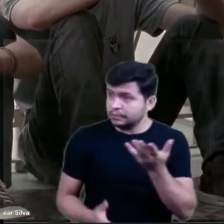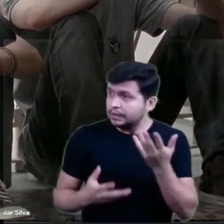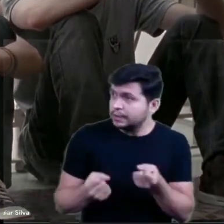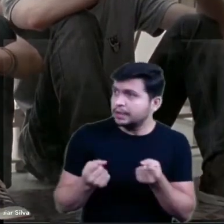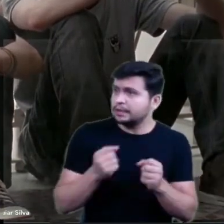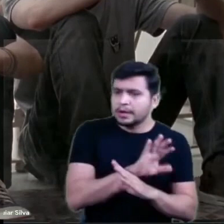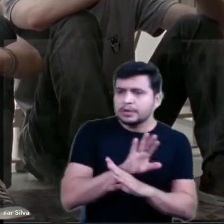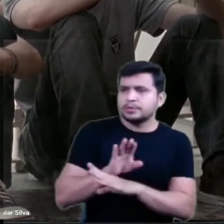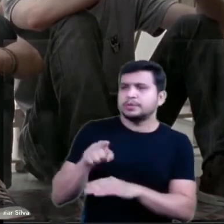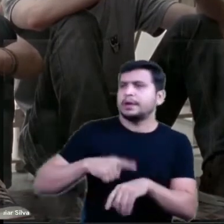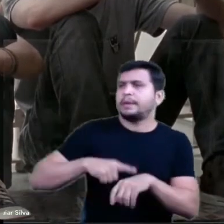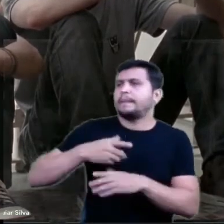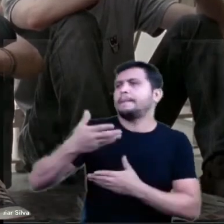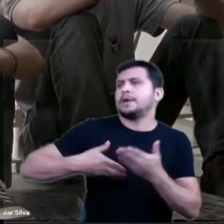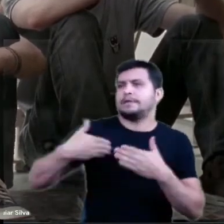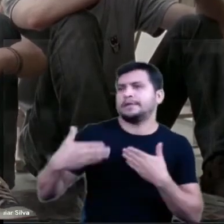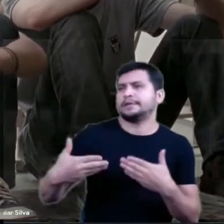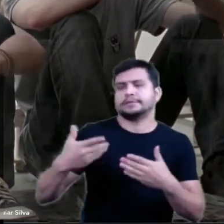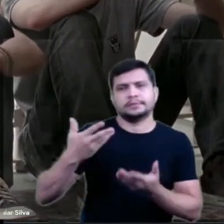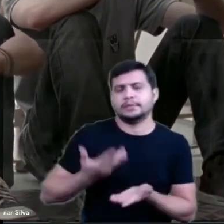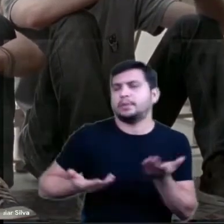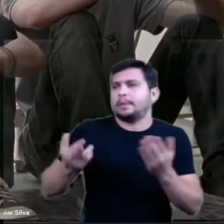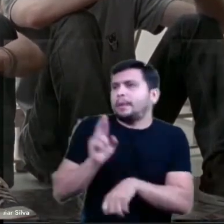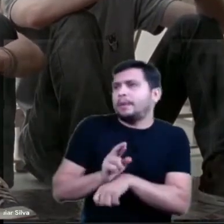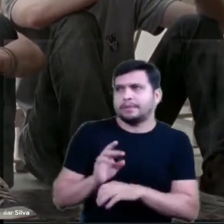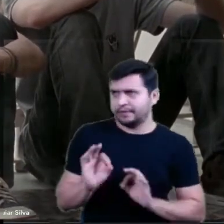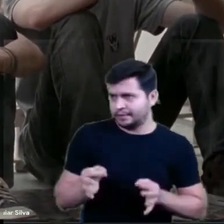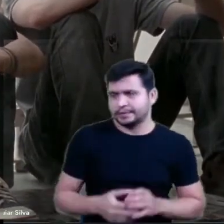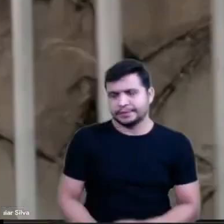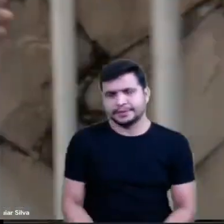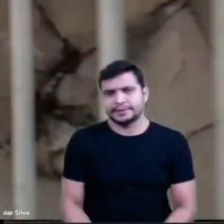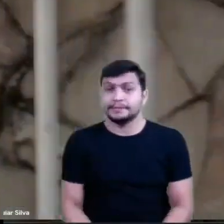prova e você não vai repetir por causa de Bhaskara, né? Bhaskara, né?